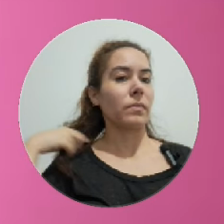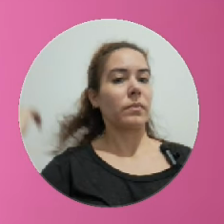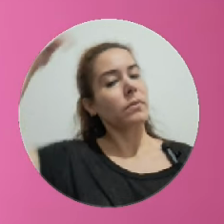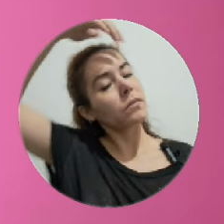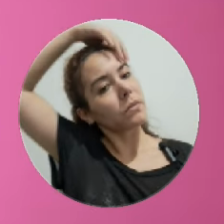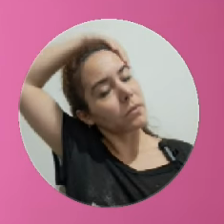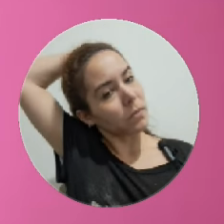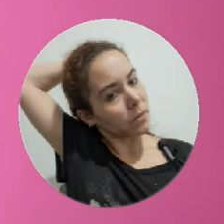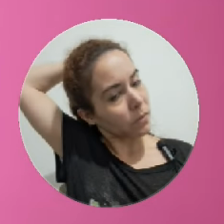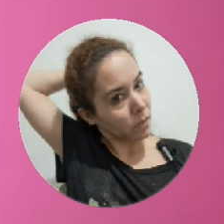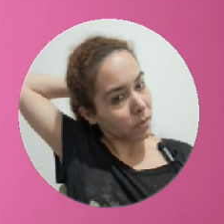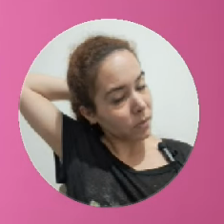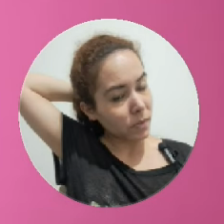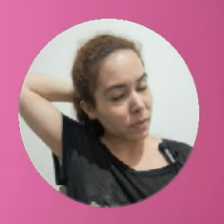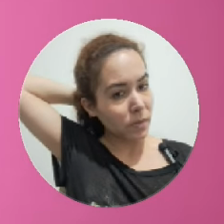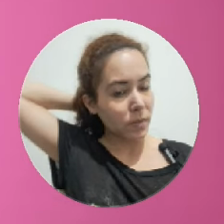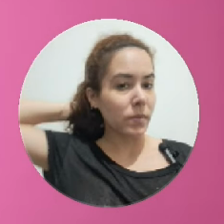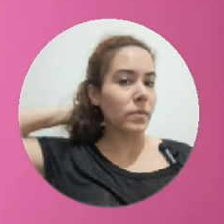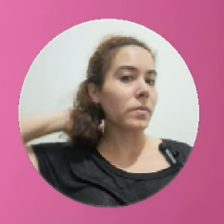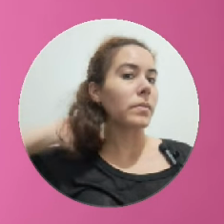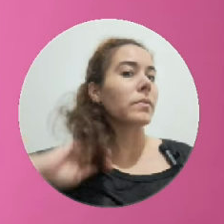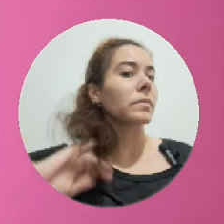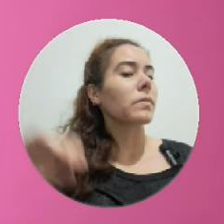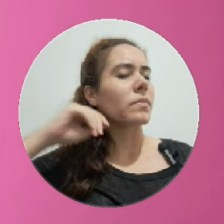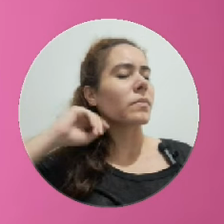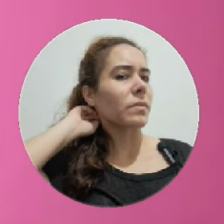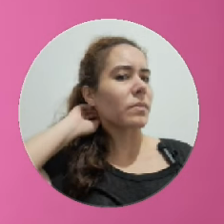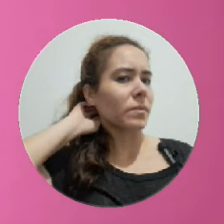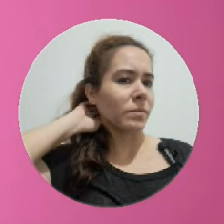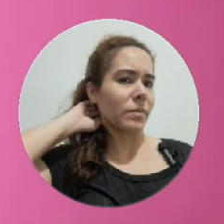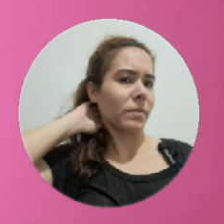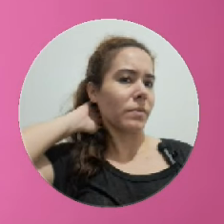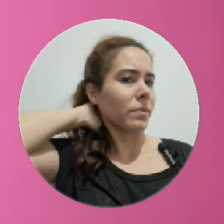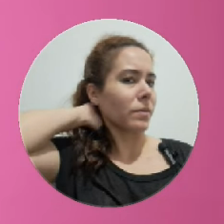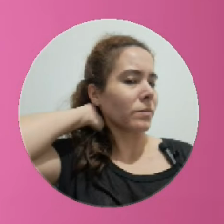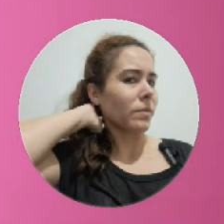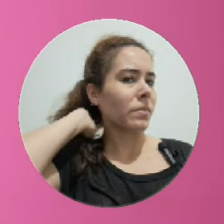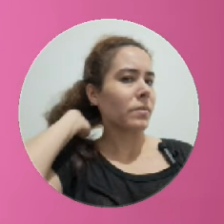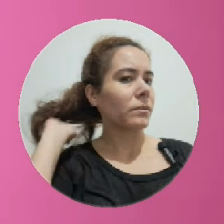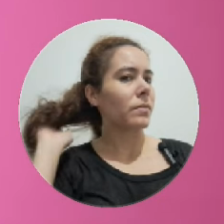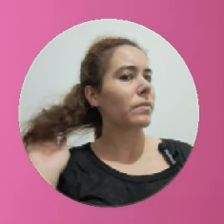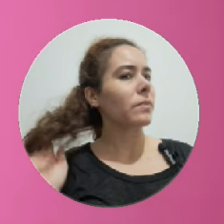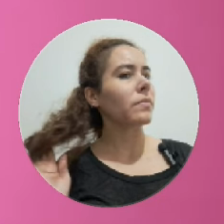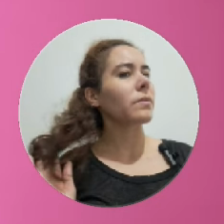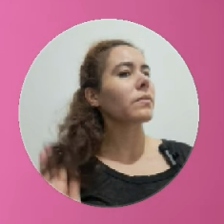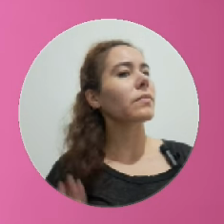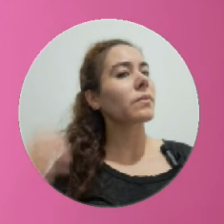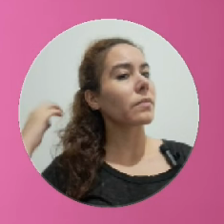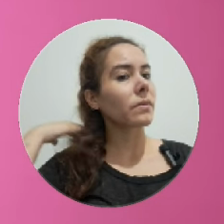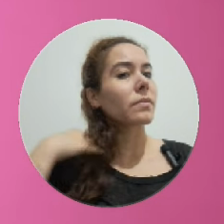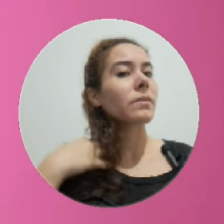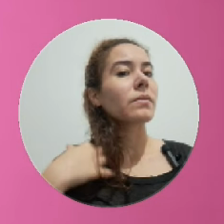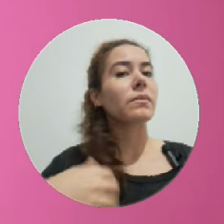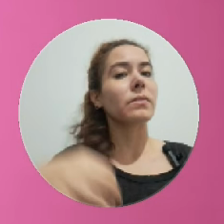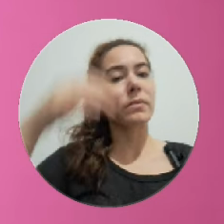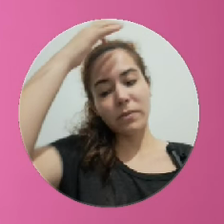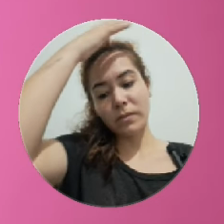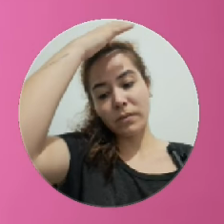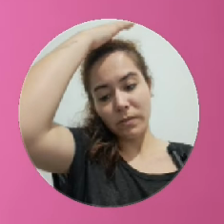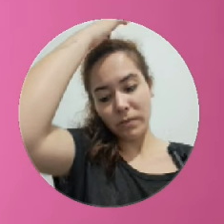do BBB, enfim, que daí foi traída pelo Arthur, depois eles terminaram, aí perdoou o Arthur. Lembra aquela história toda de Mayra Cardi? Mayra Cardi estava